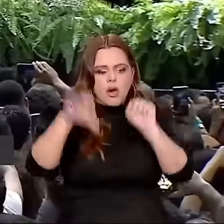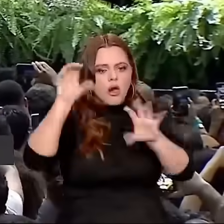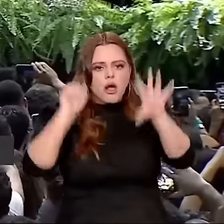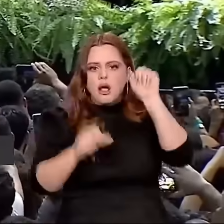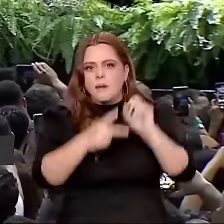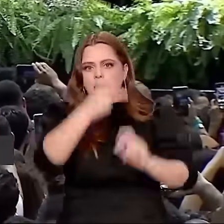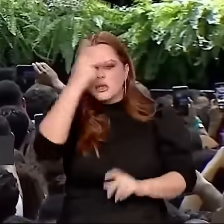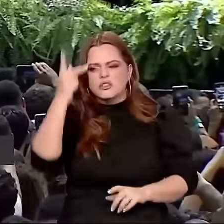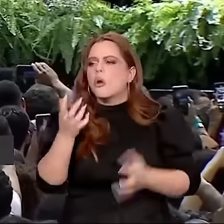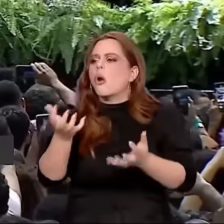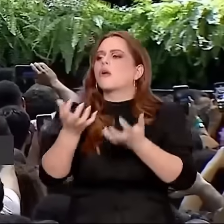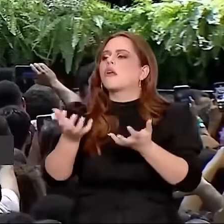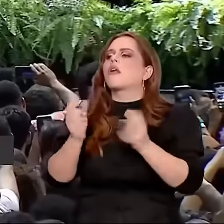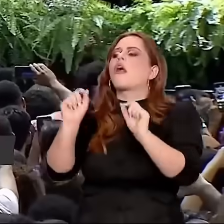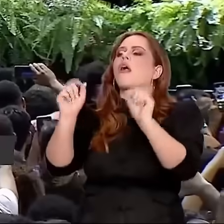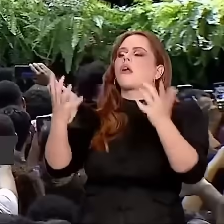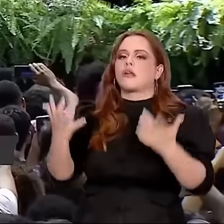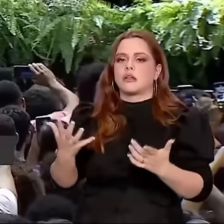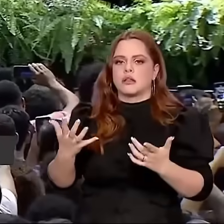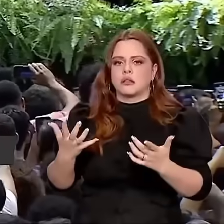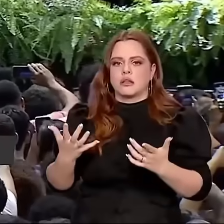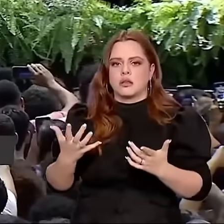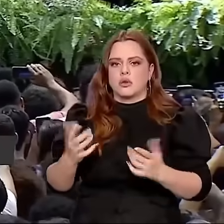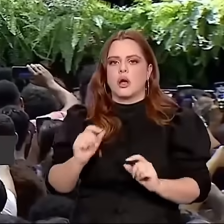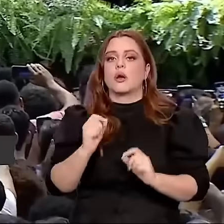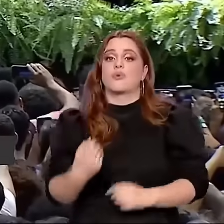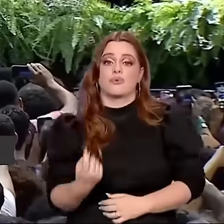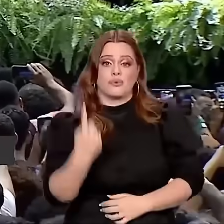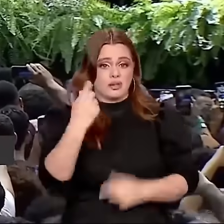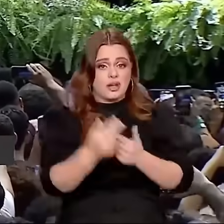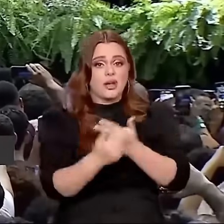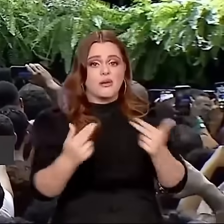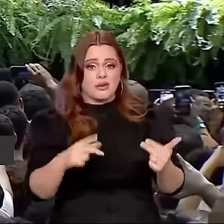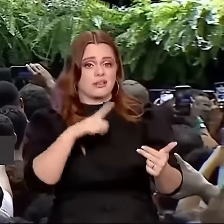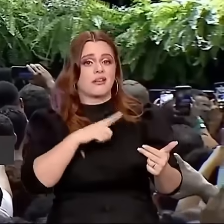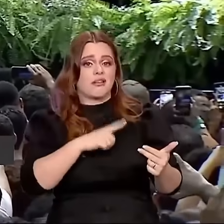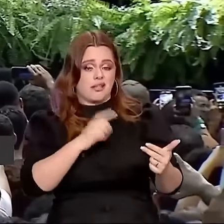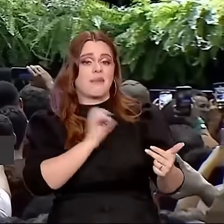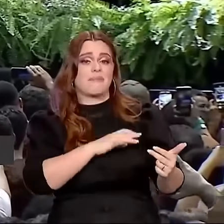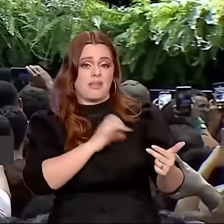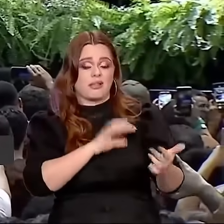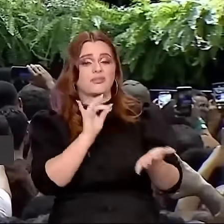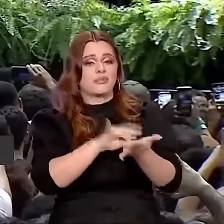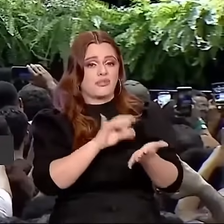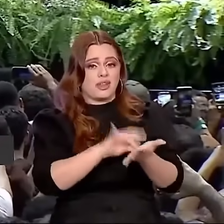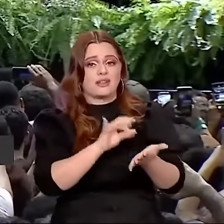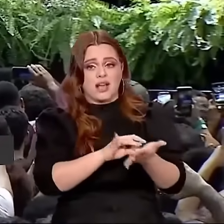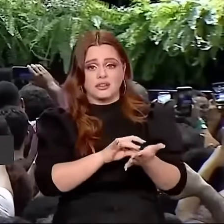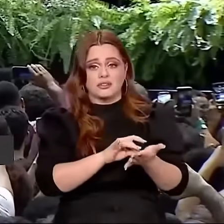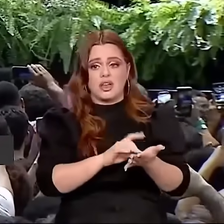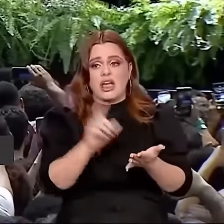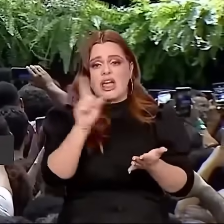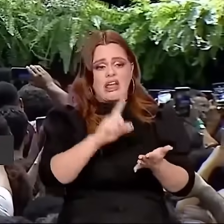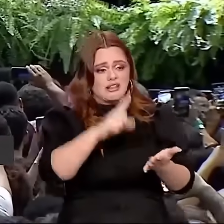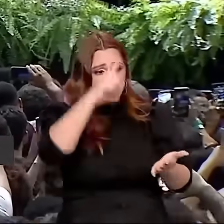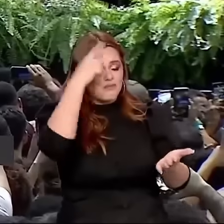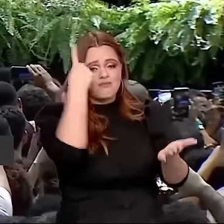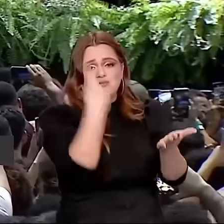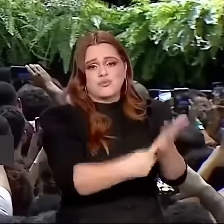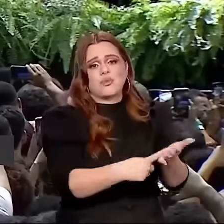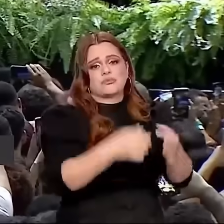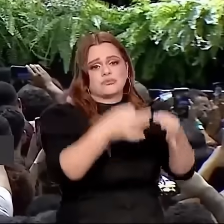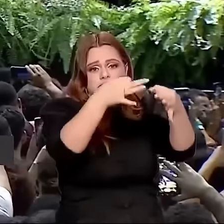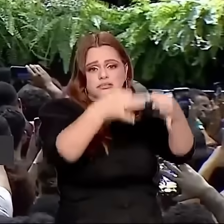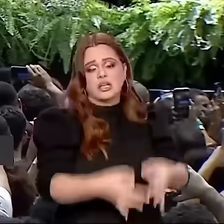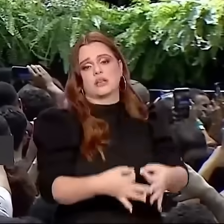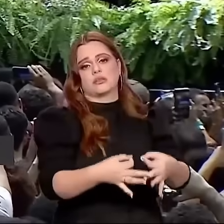querem. A única coisa que a gente tem medo é da gente não poder cumprir com o compromisso que nos fez